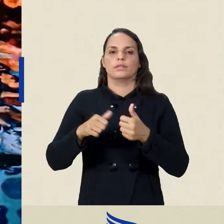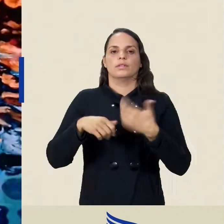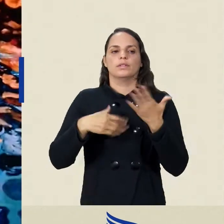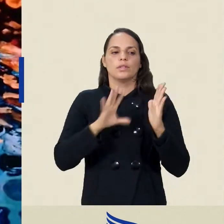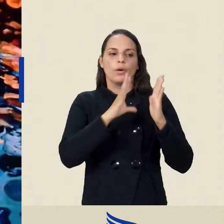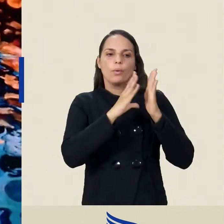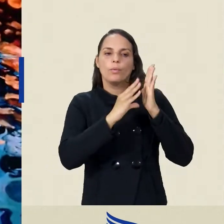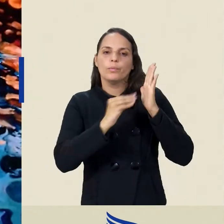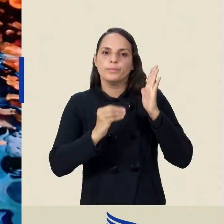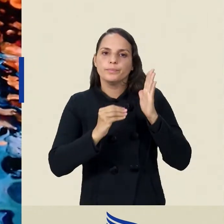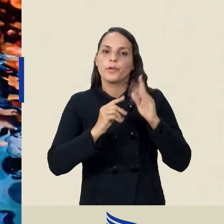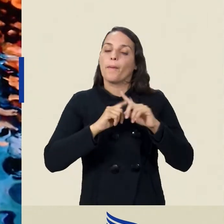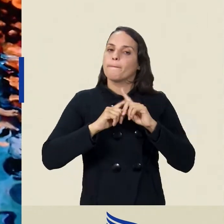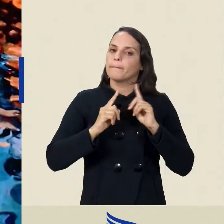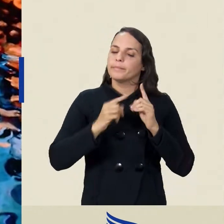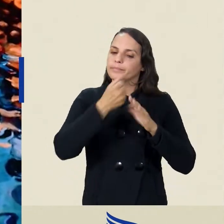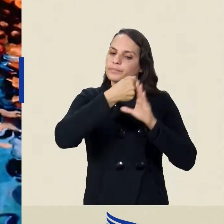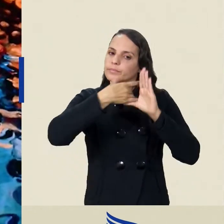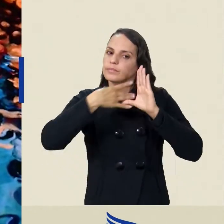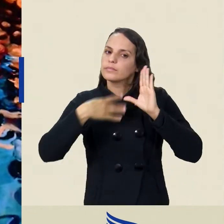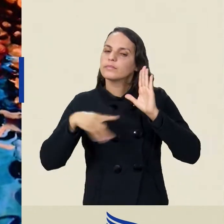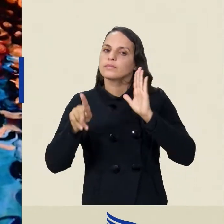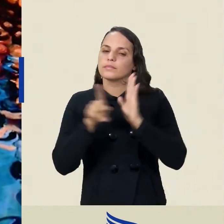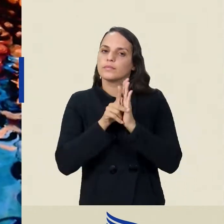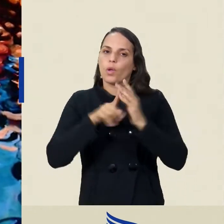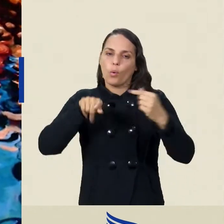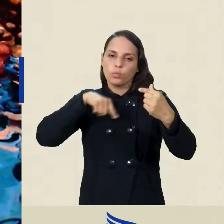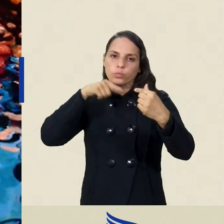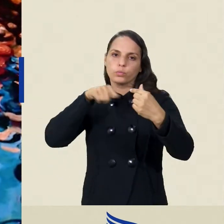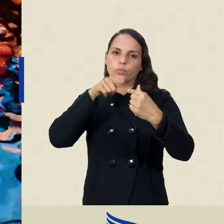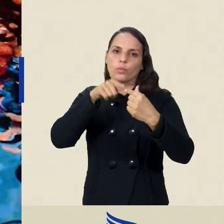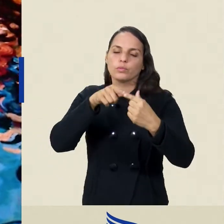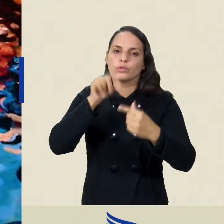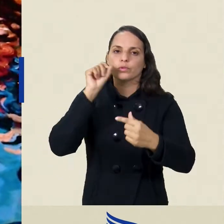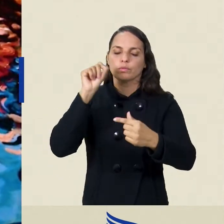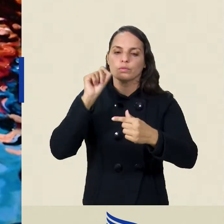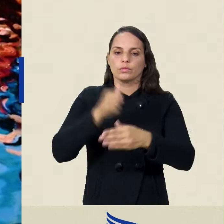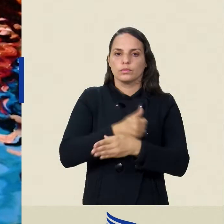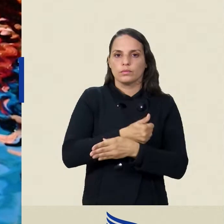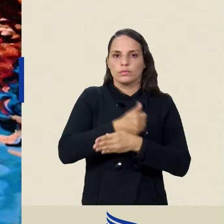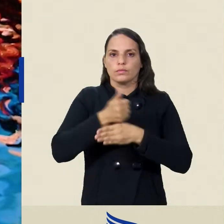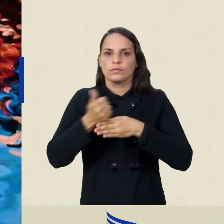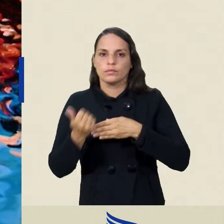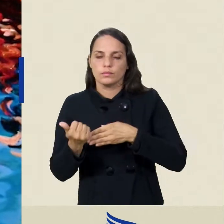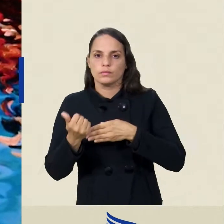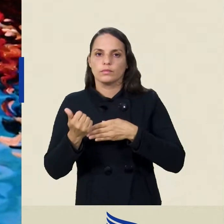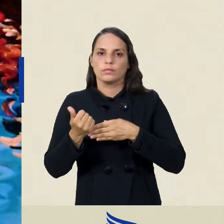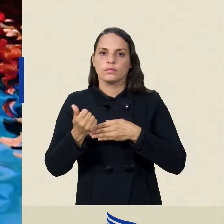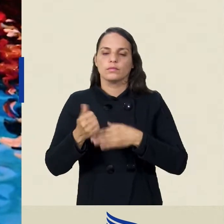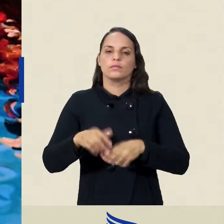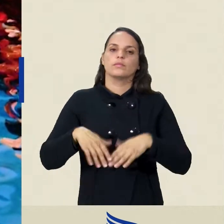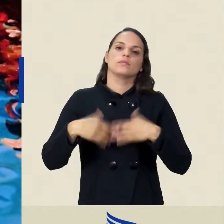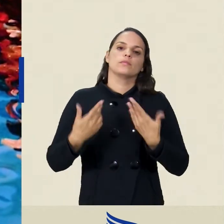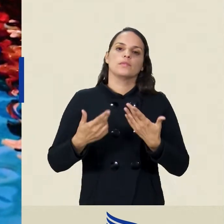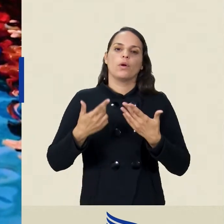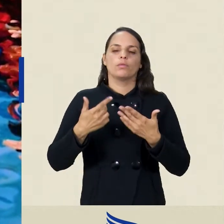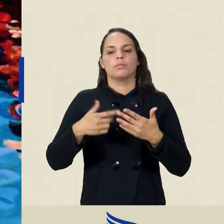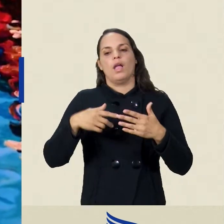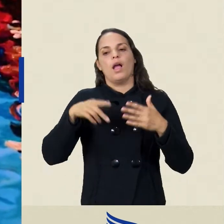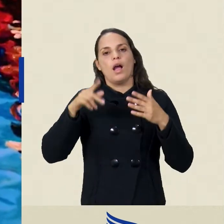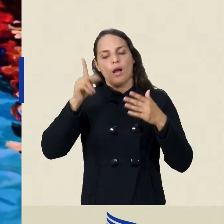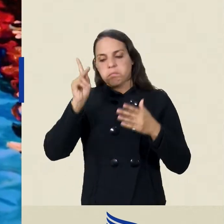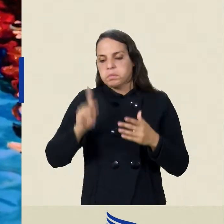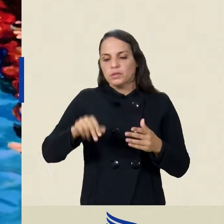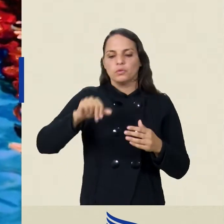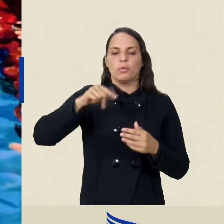traços importantes. Tinha um objetivo já não ritual, mas moral. Não se repetia o que